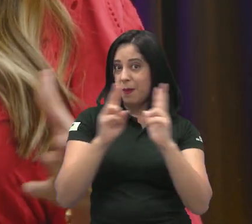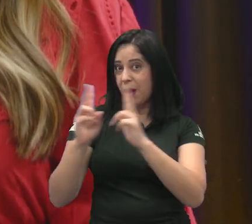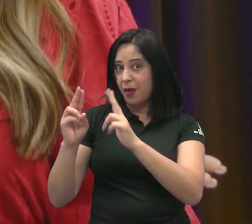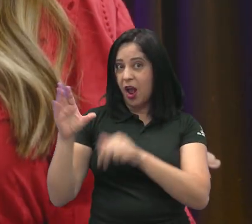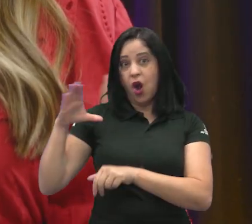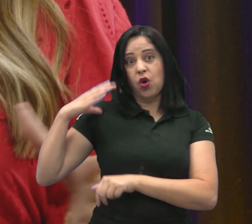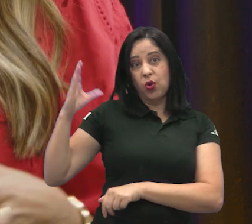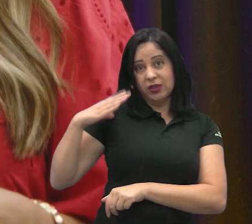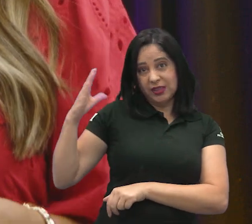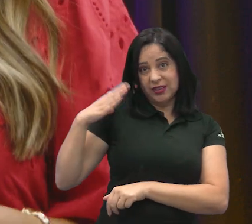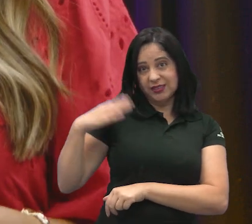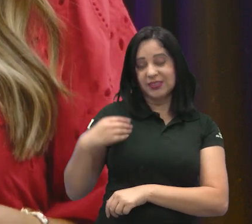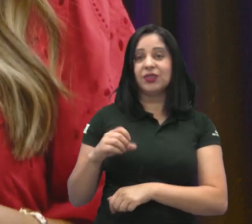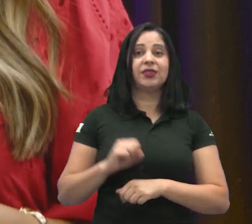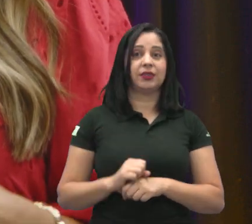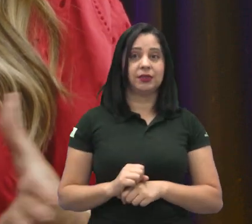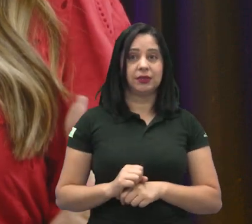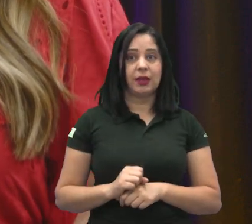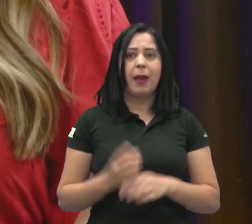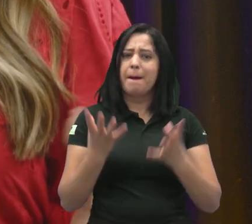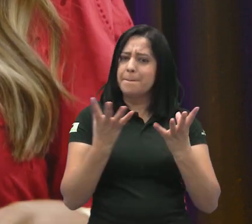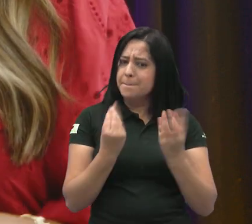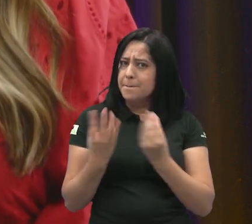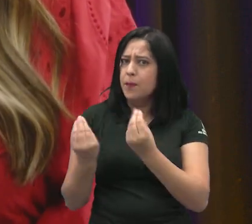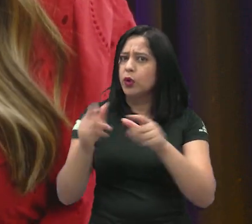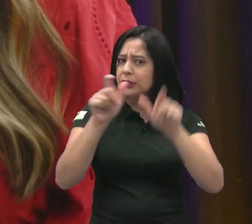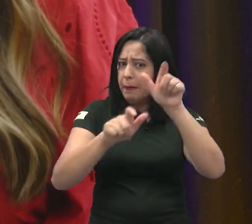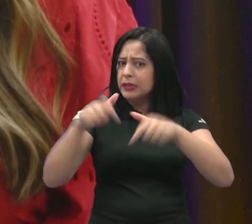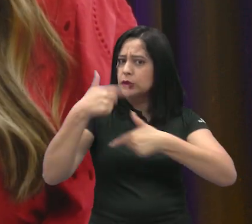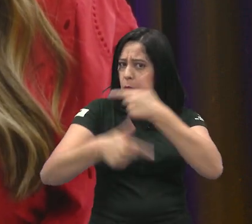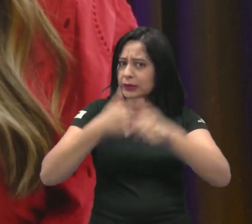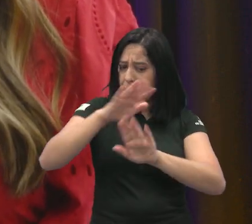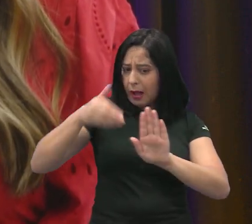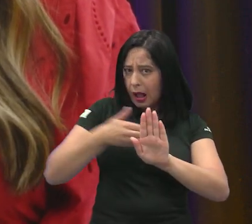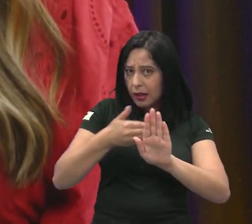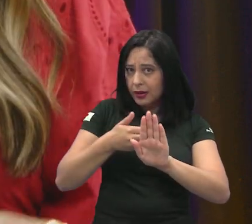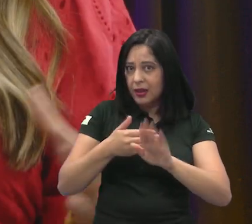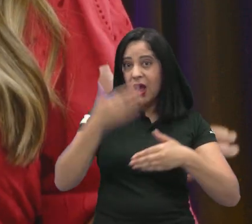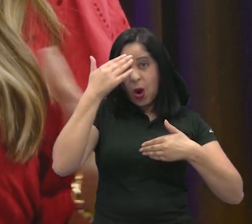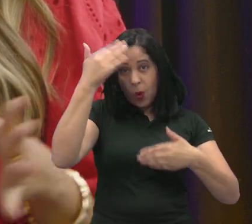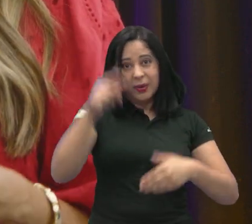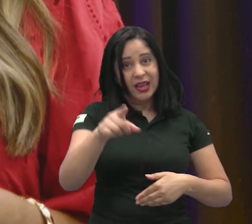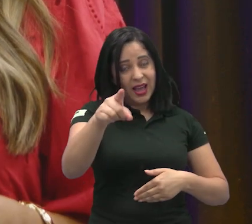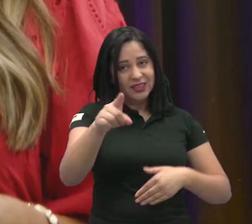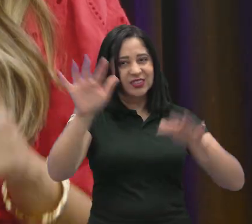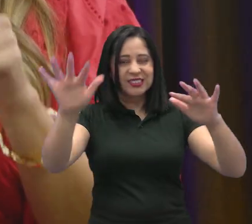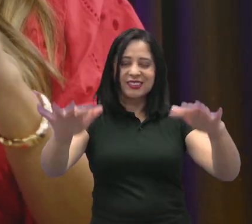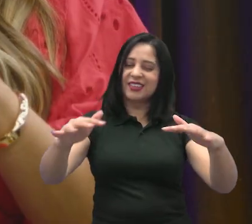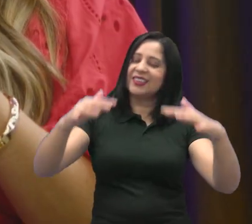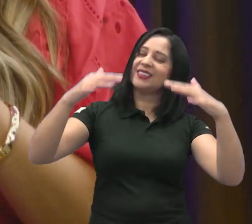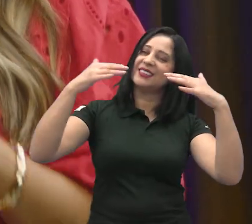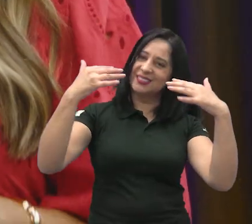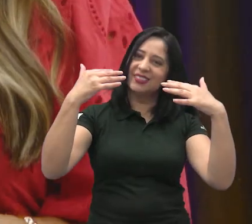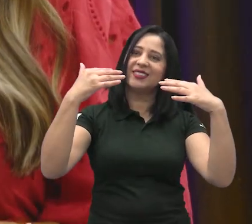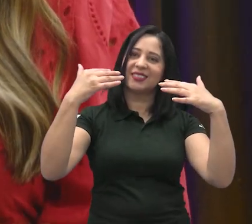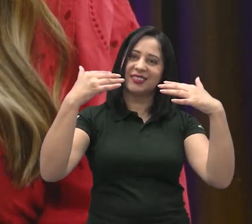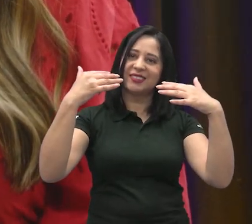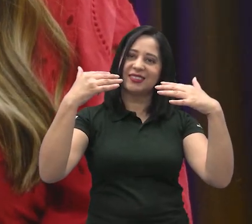fotógrafos, editores, coordenadores, direção. É muita gente trabalhando. E muito obrigada também a